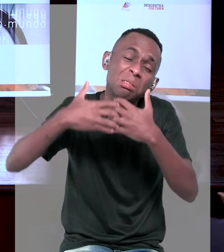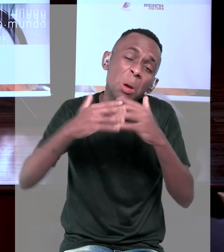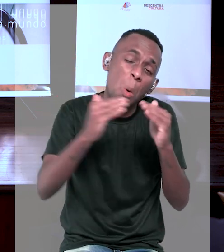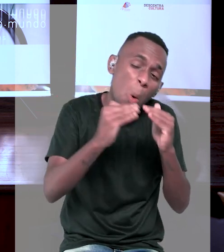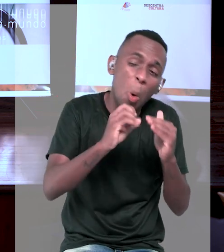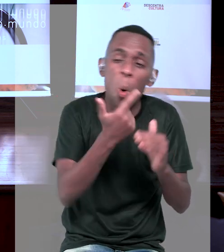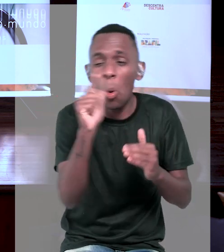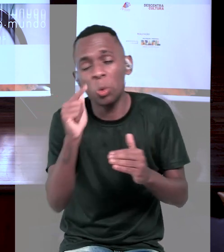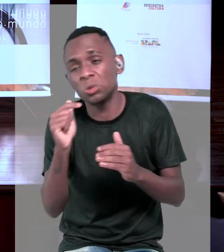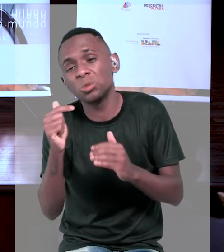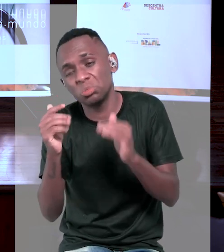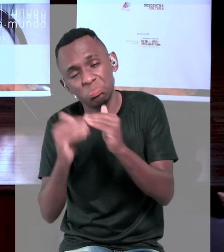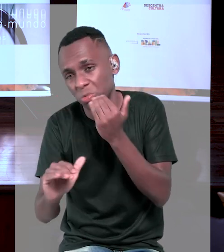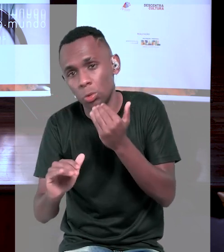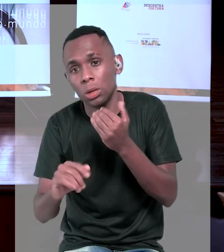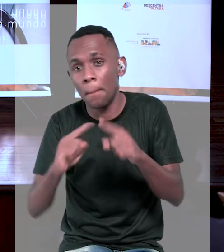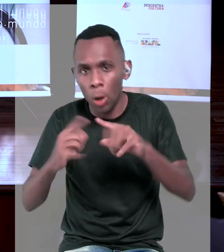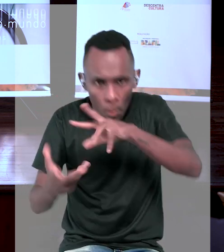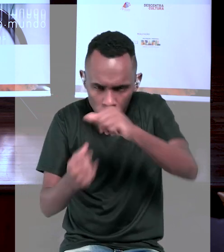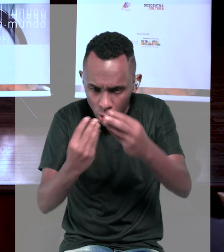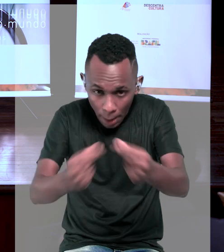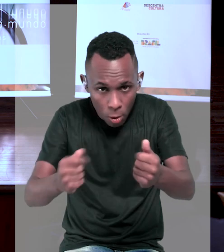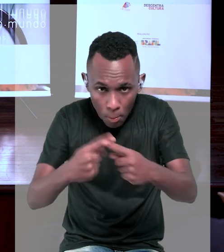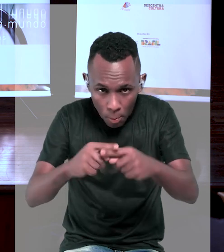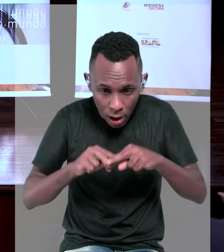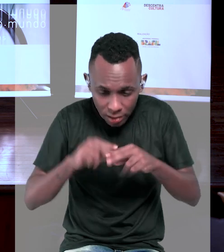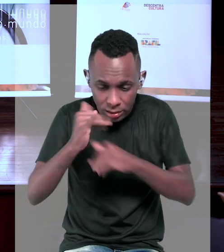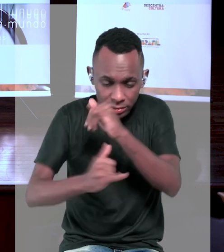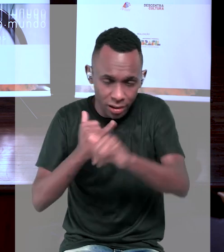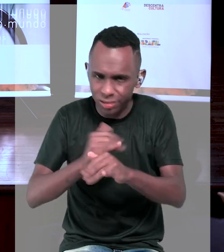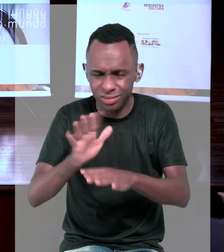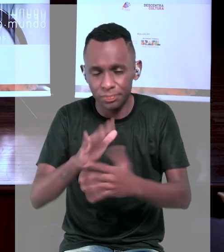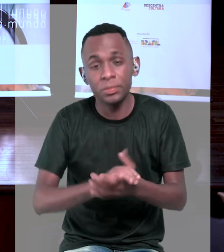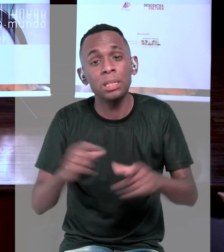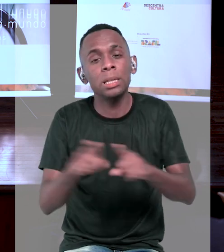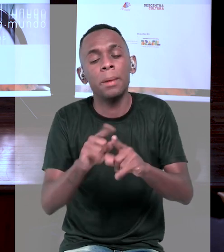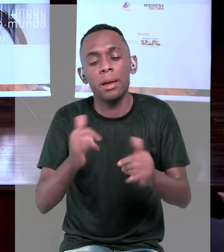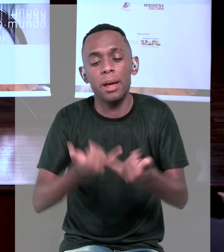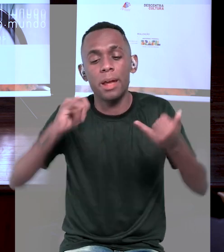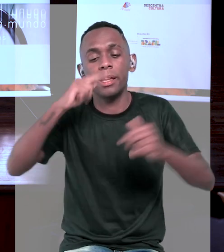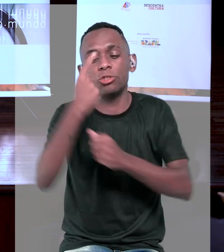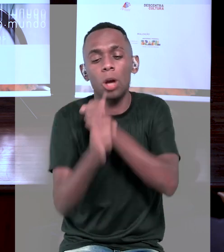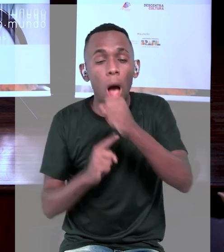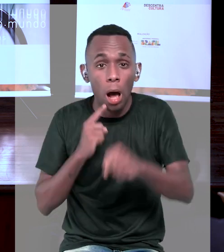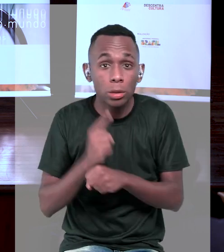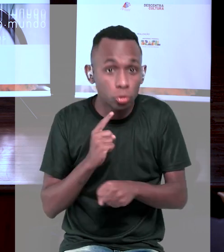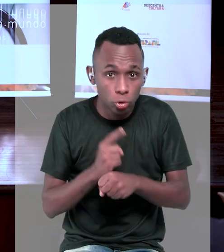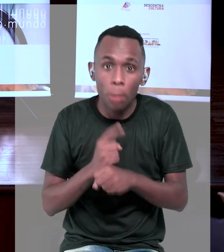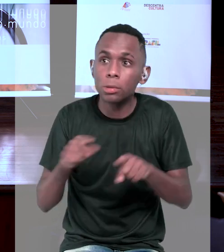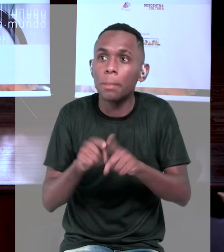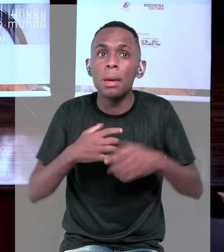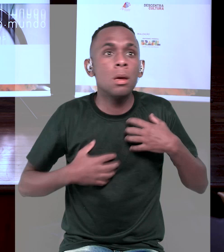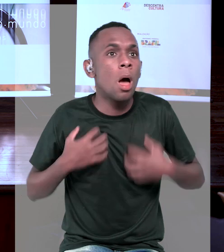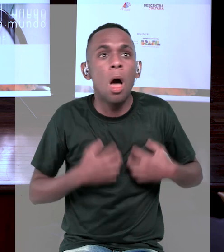não acabou. A energia nuclear suscitou esse temor, e,